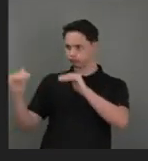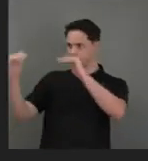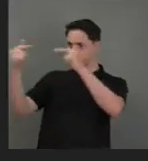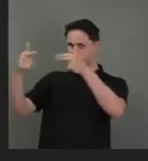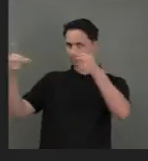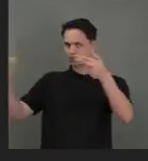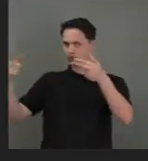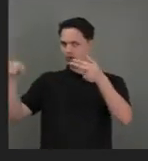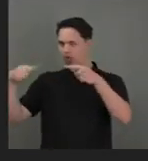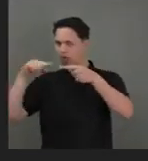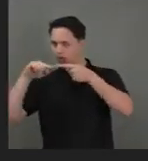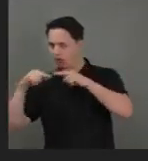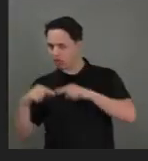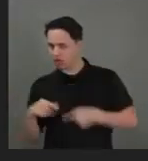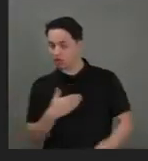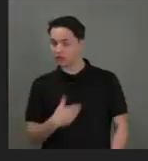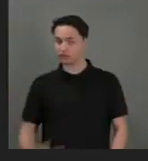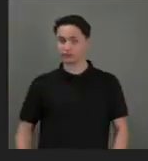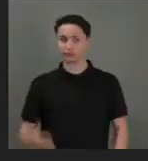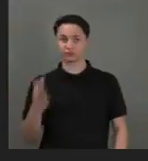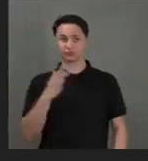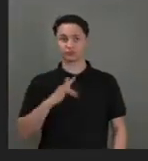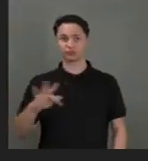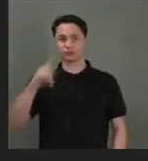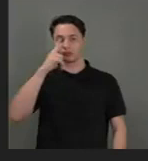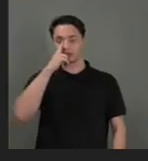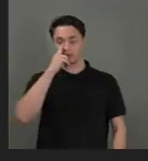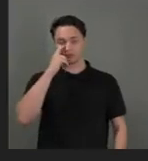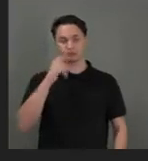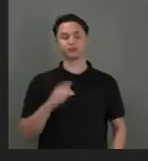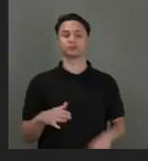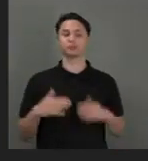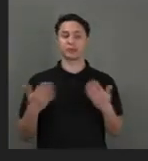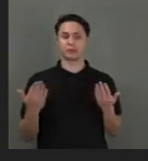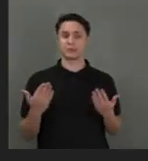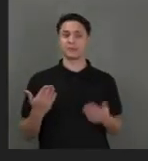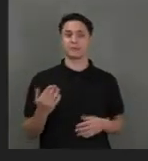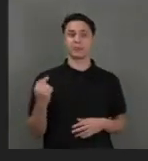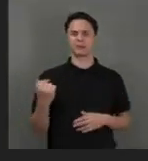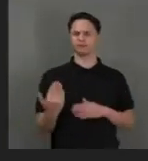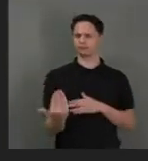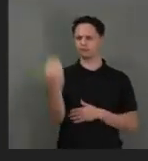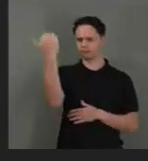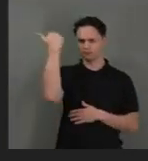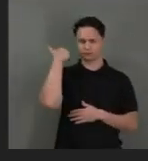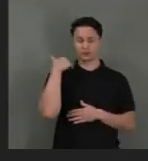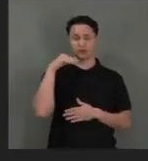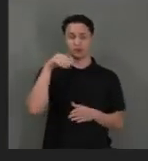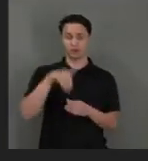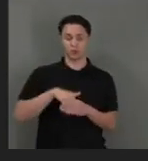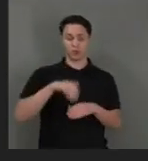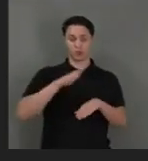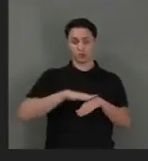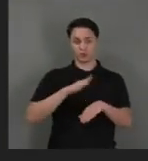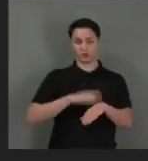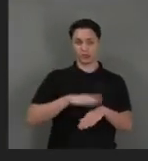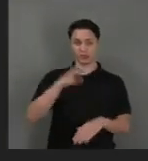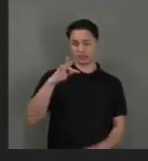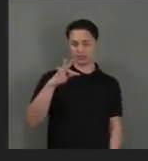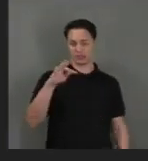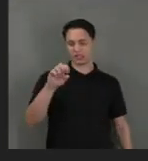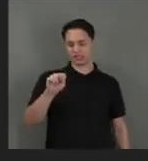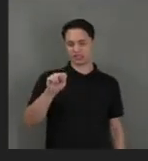federal. Algo semelhante se deu nas últimas eleições presidenciais, quando o TSE